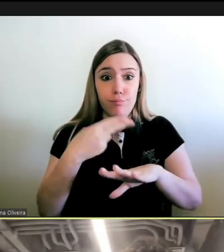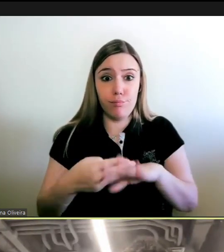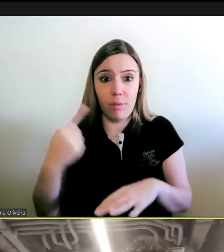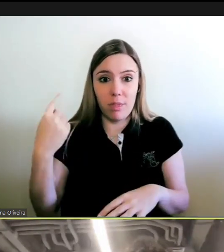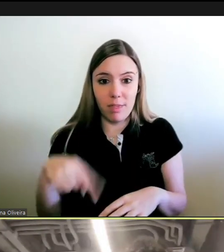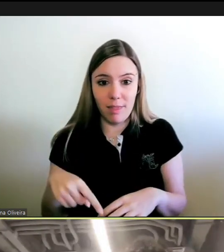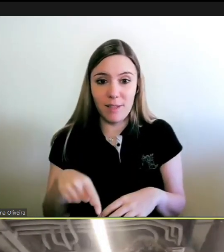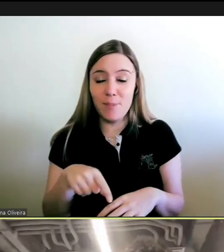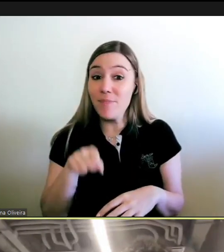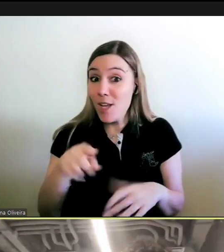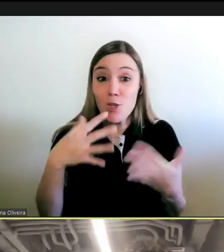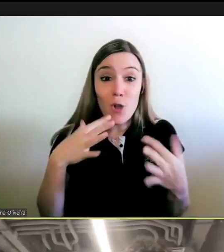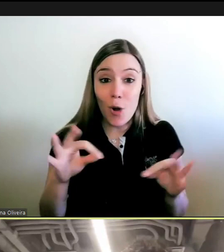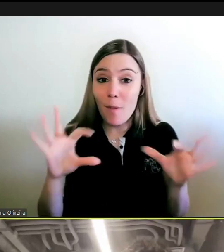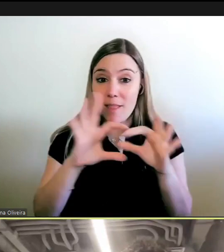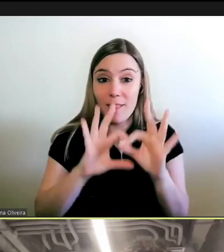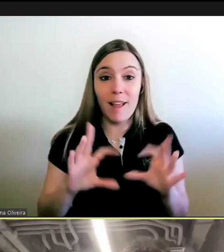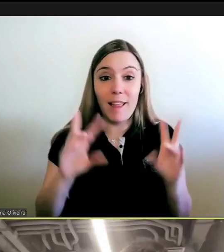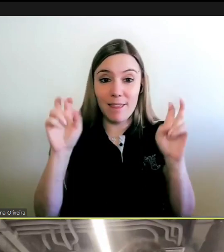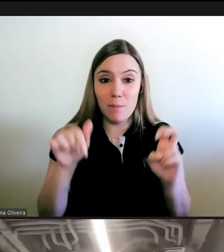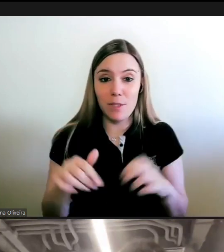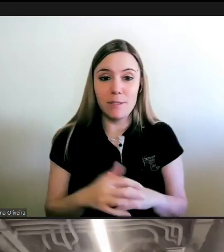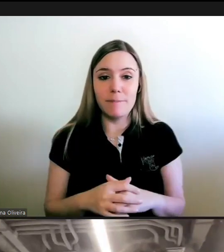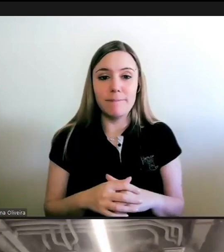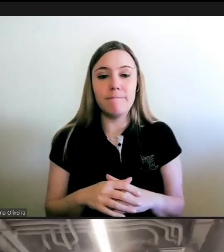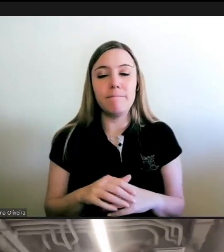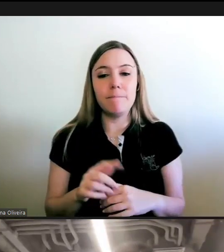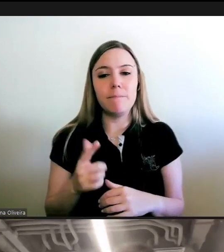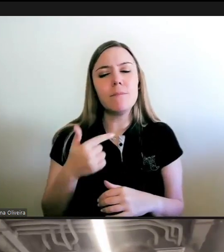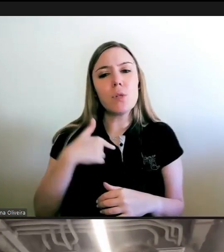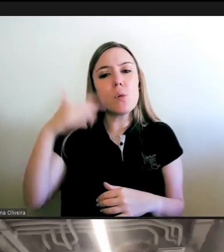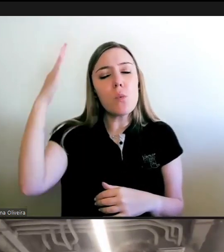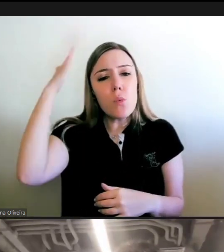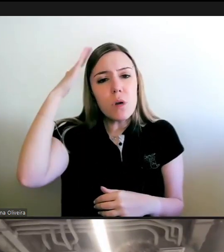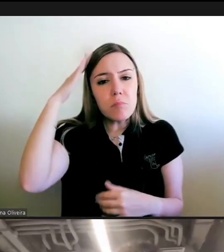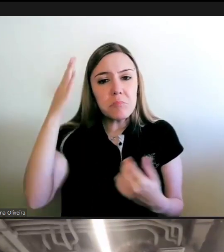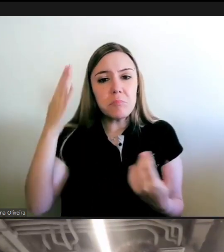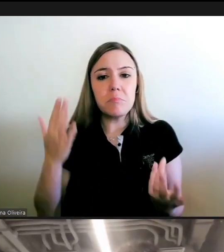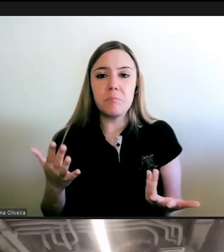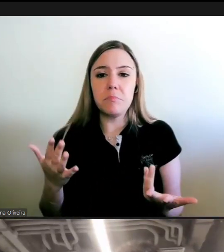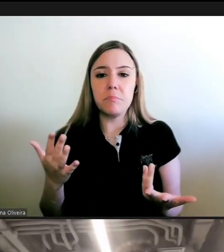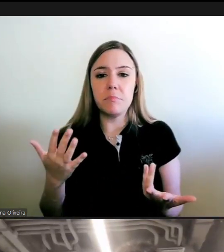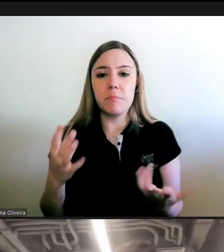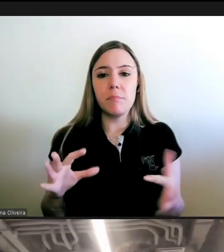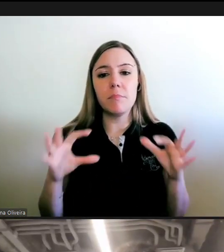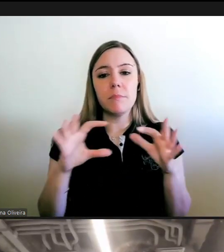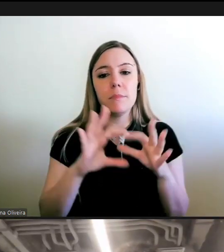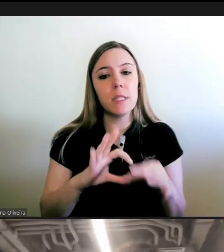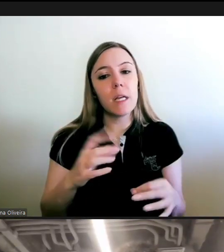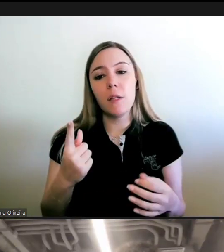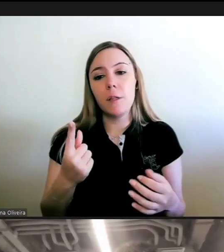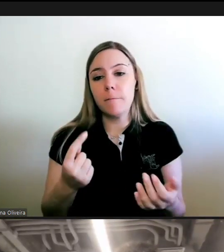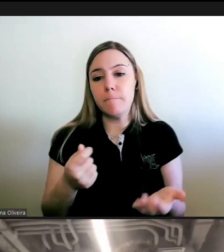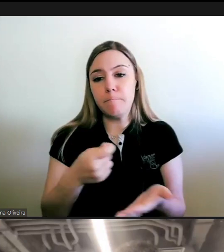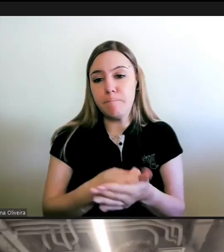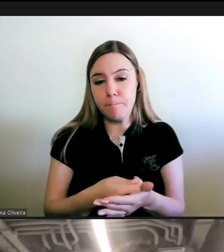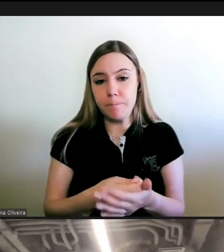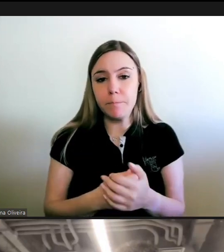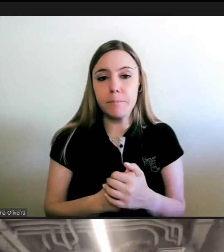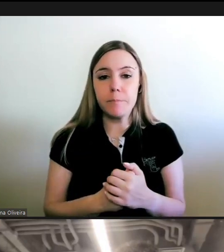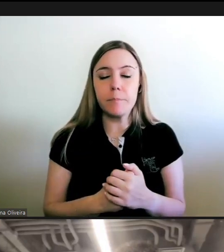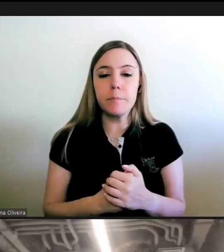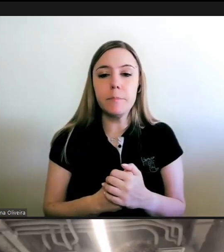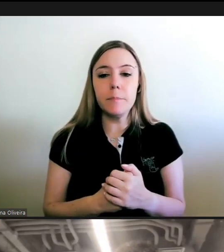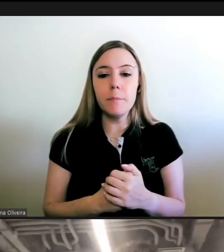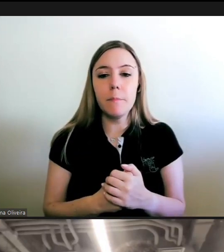mesmo normal neste tema. Pois, o que eu creio é que tem a ver muito com os investimentos, ou seja,